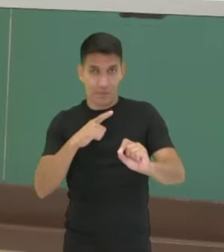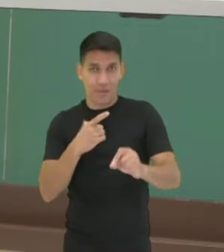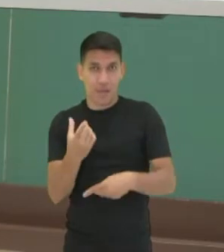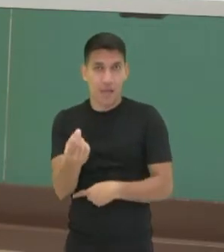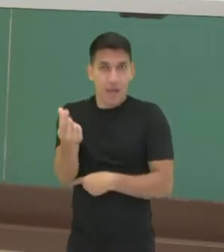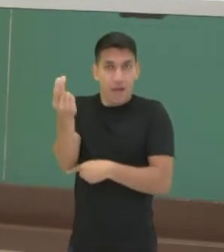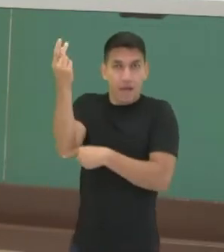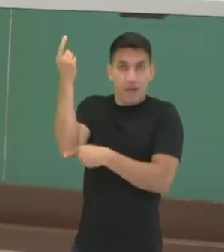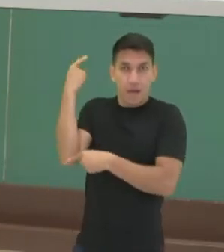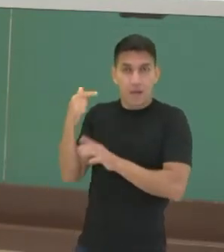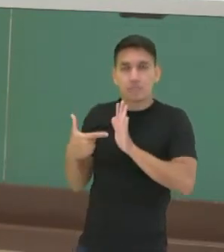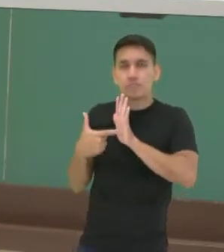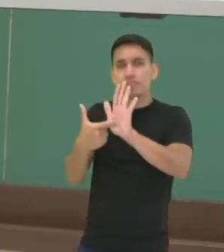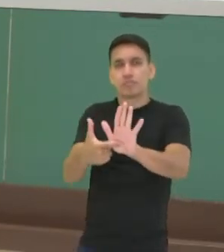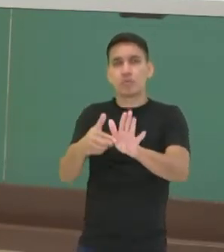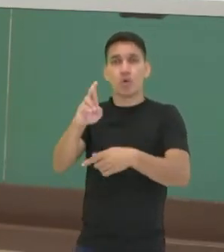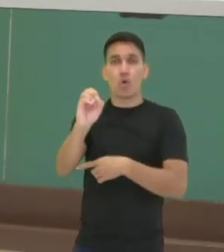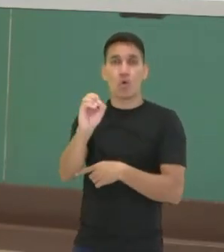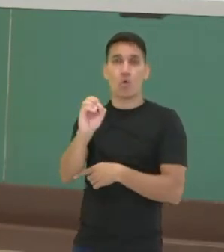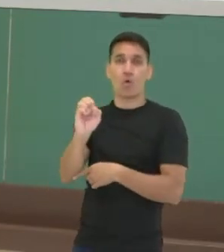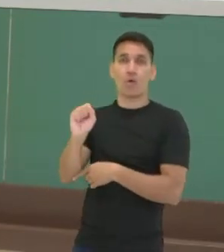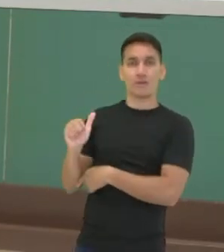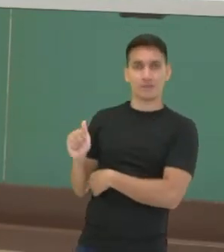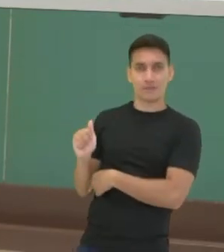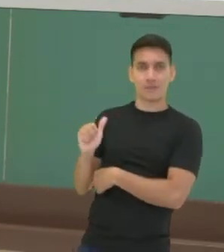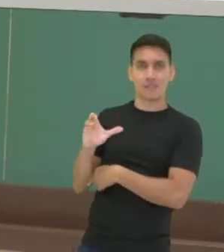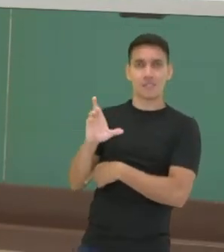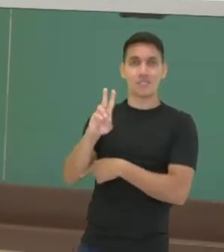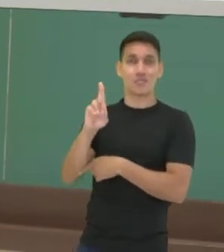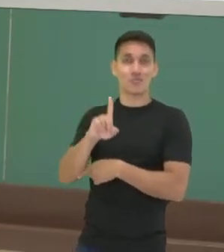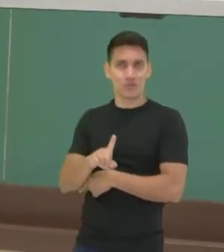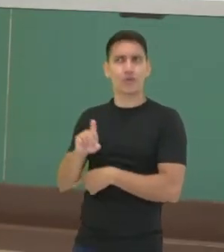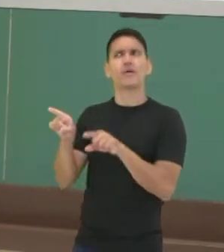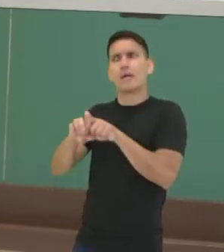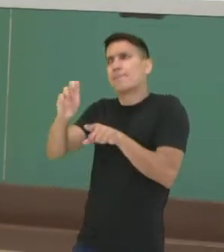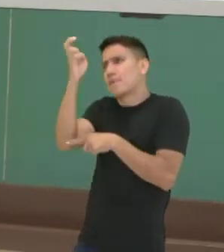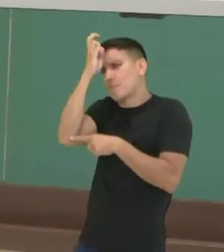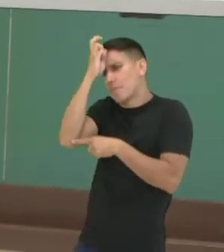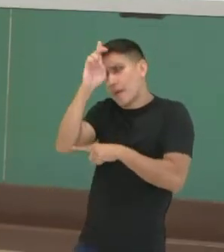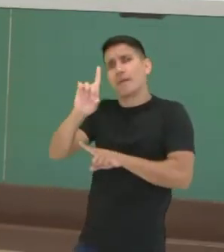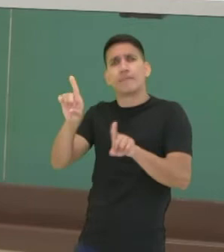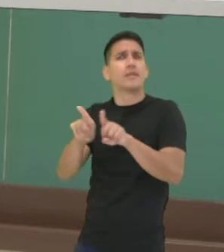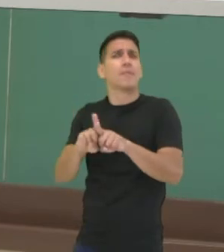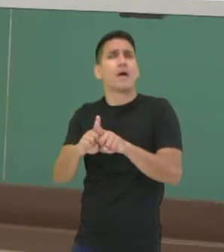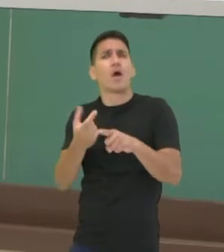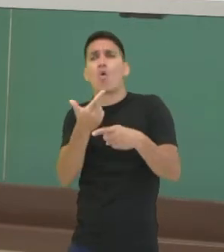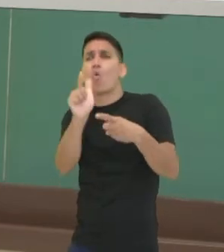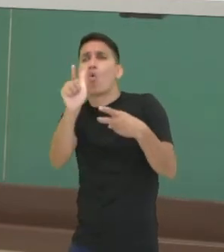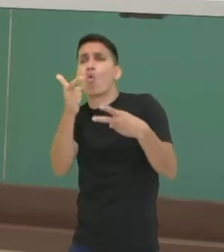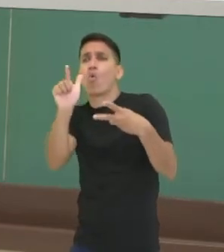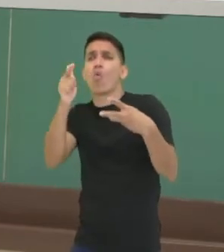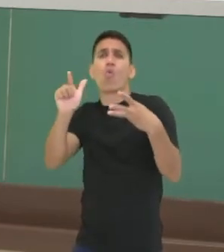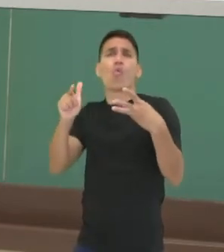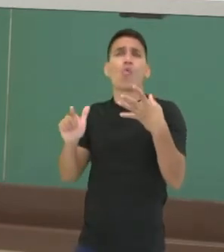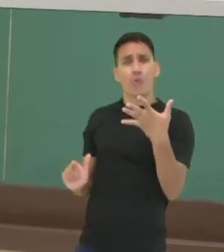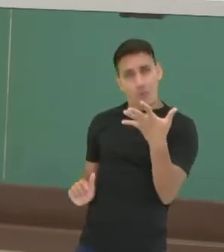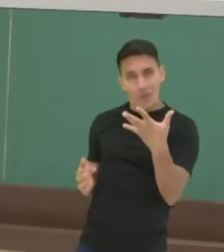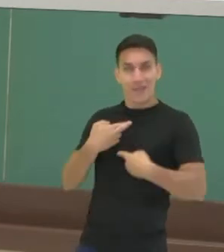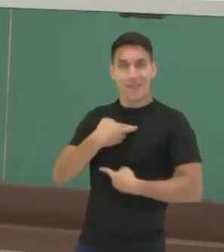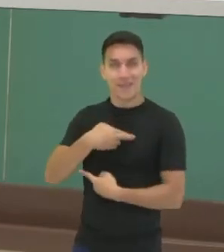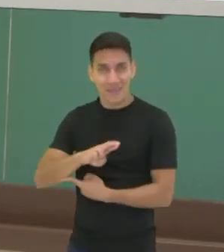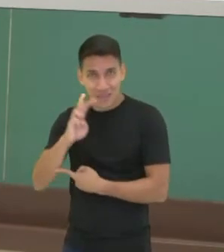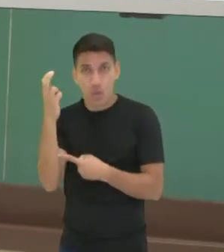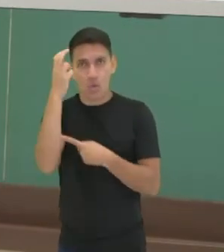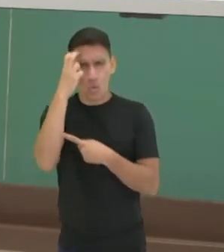e mística Ordem Rosa Cruz, que além do Egito, ela também traz elementos de outras religiosidades antigas, de outras